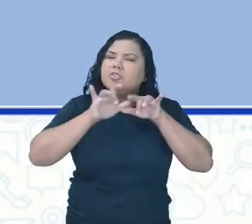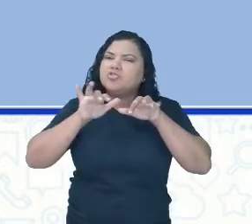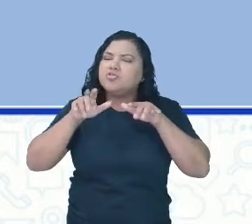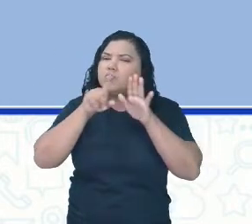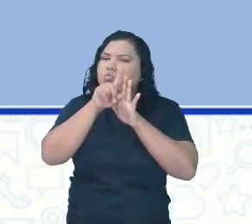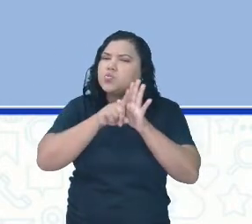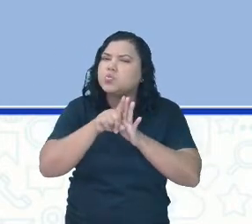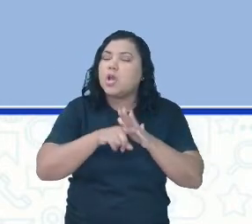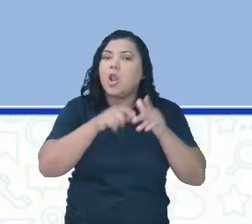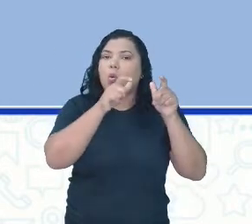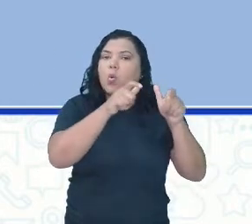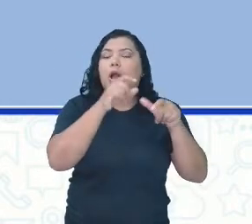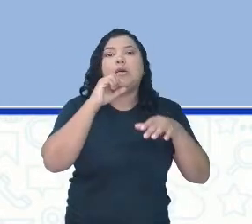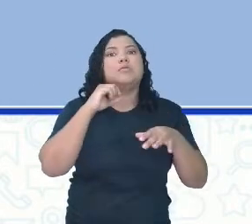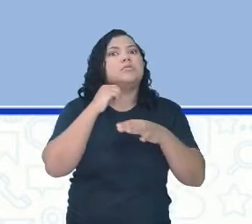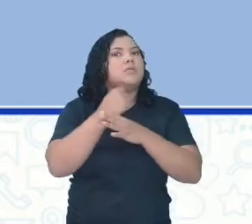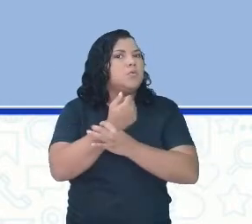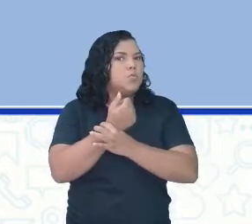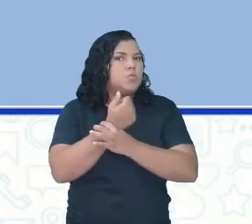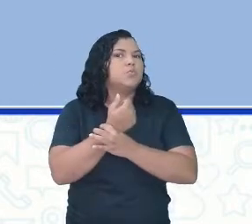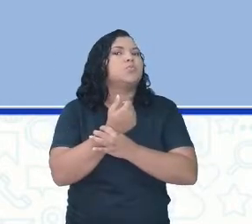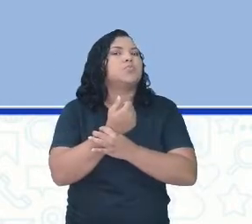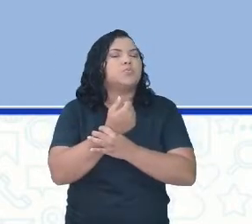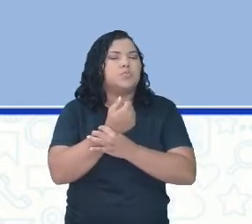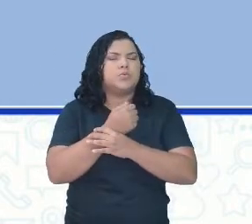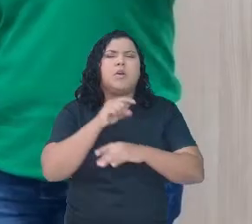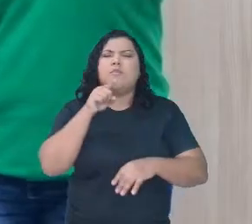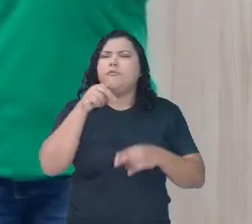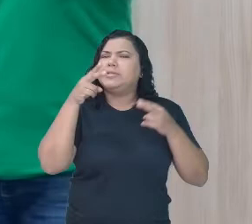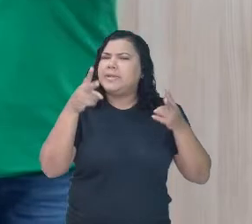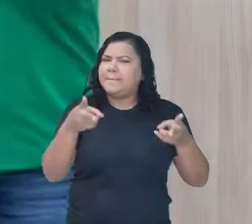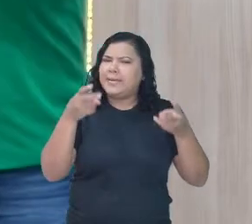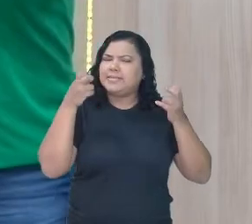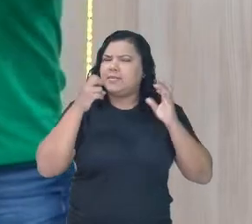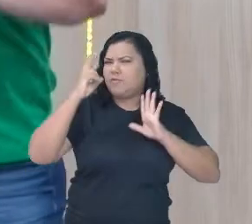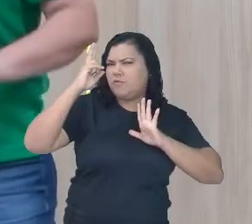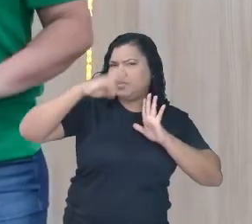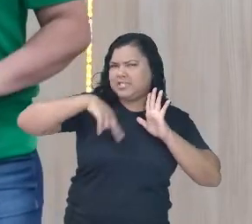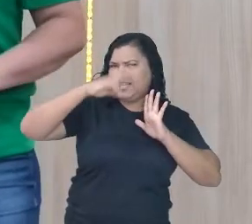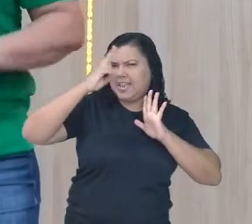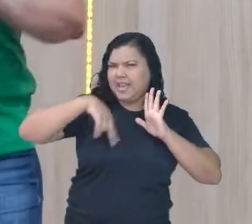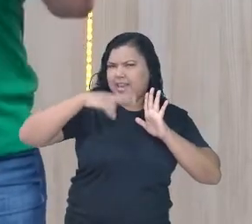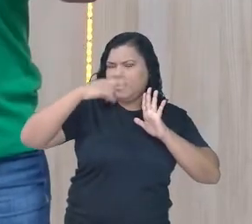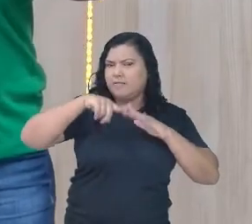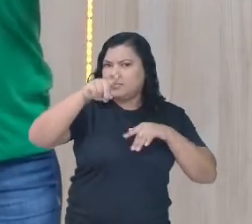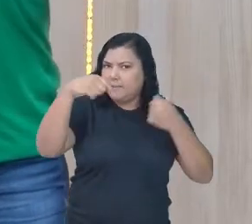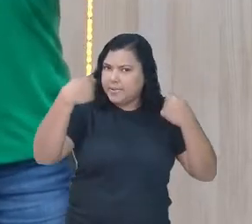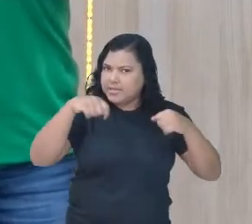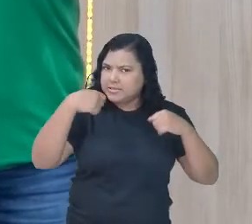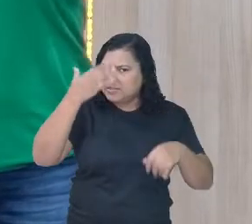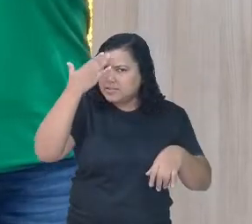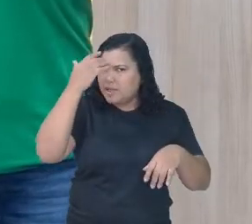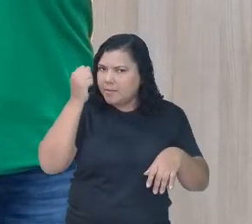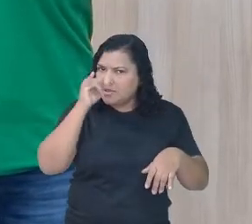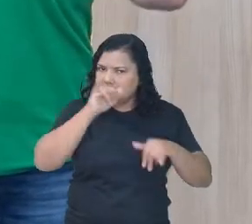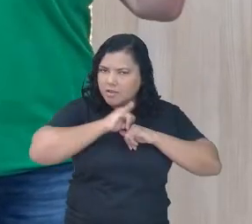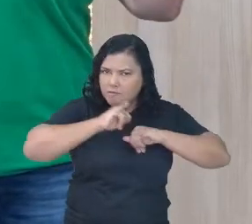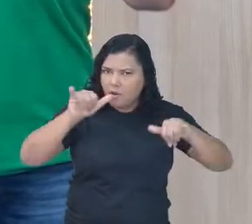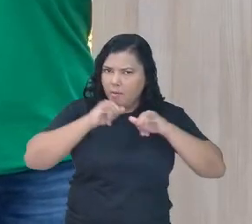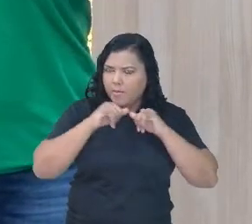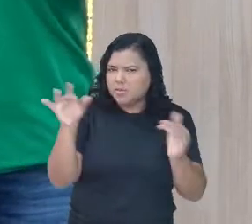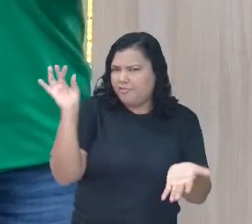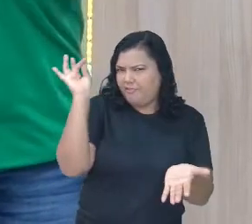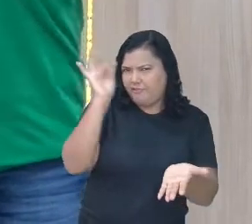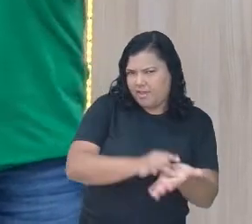seguras para se informar. Vocês percebem que até ao ler, vocês têm que ver o que realmente as